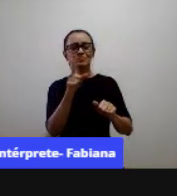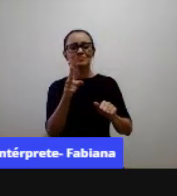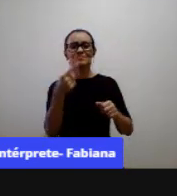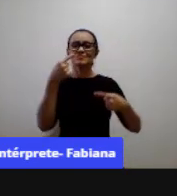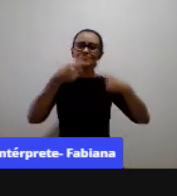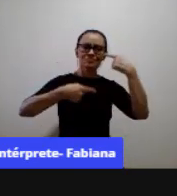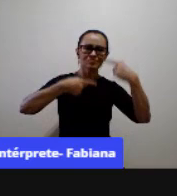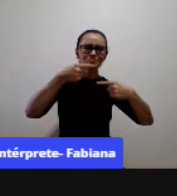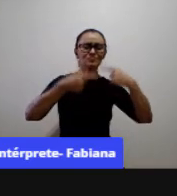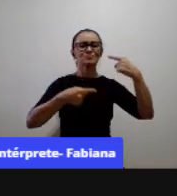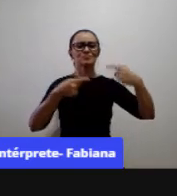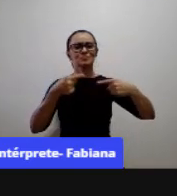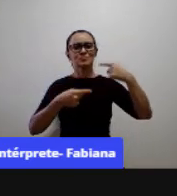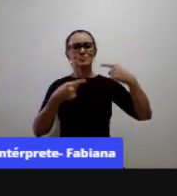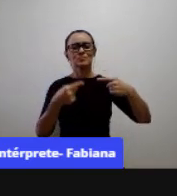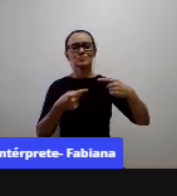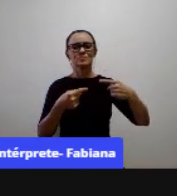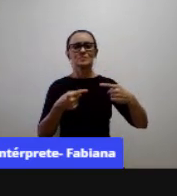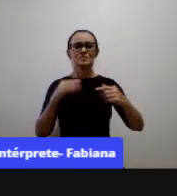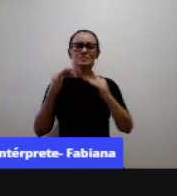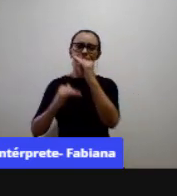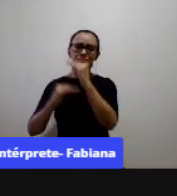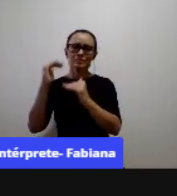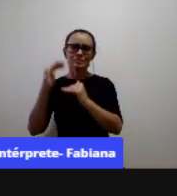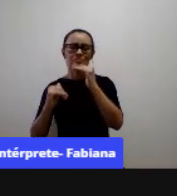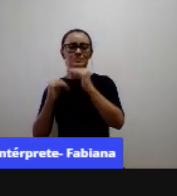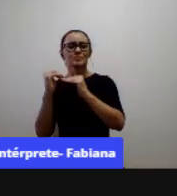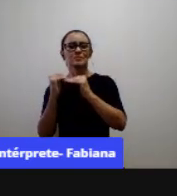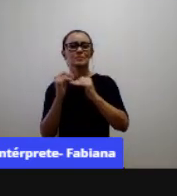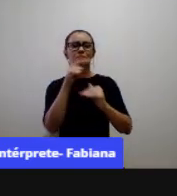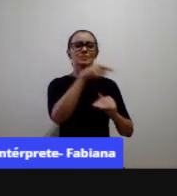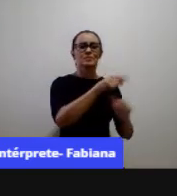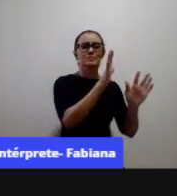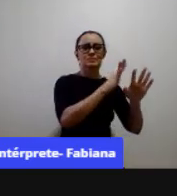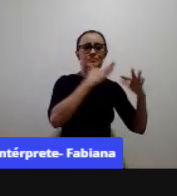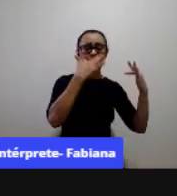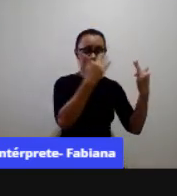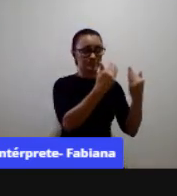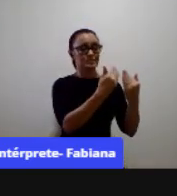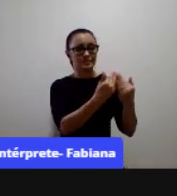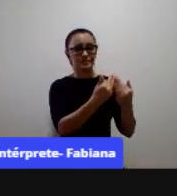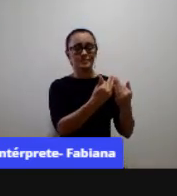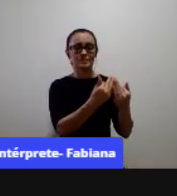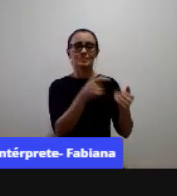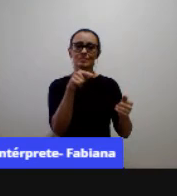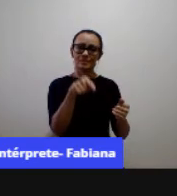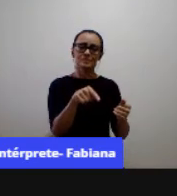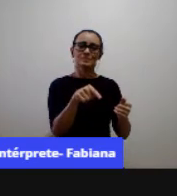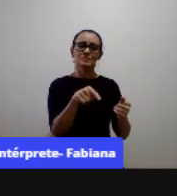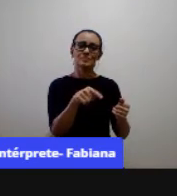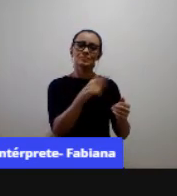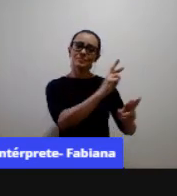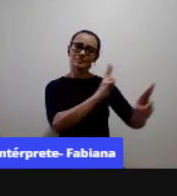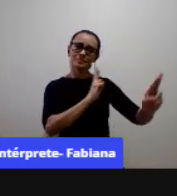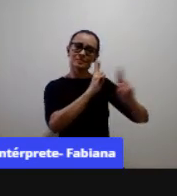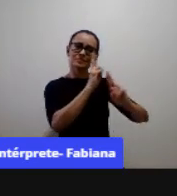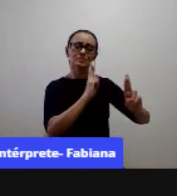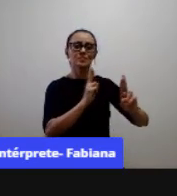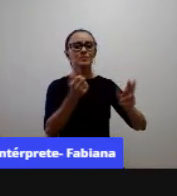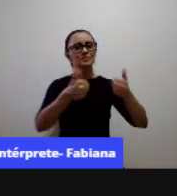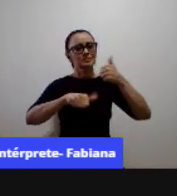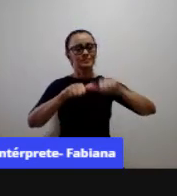nem conflitos entre profissionais e família com relação a essa avaliação. Levando em conta